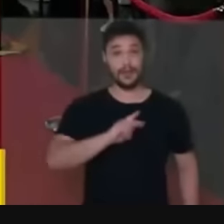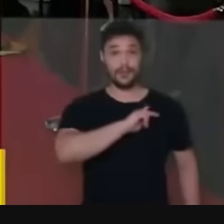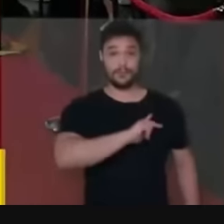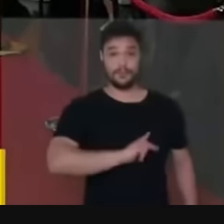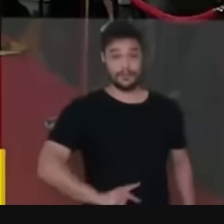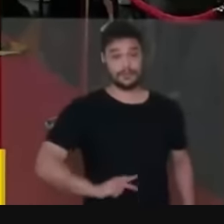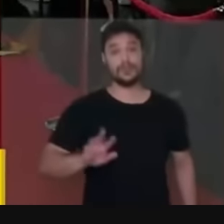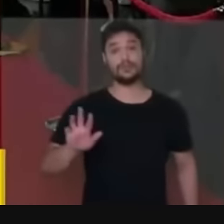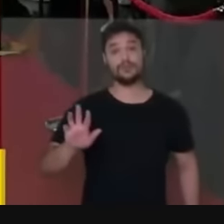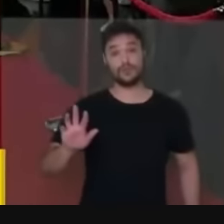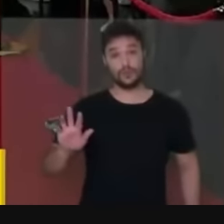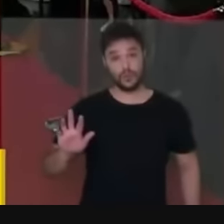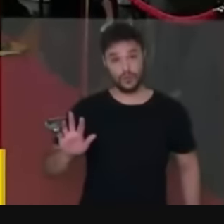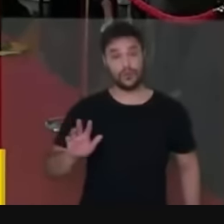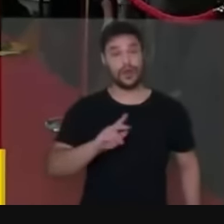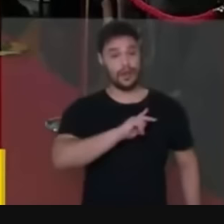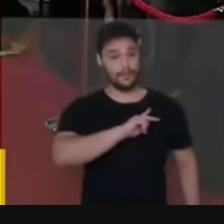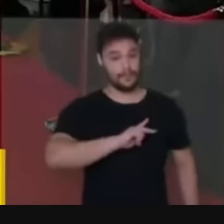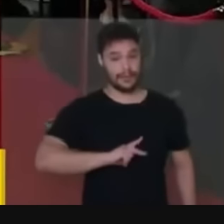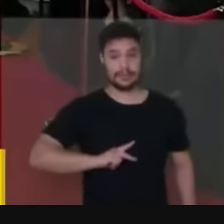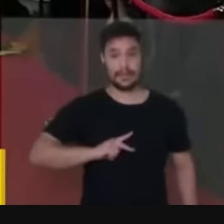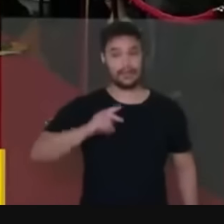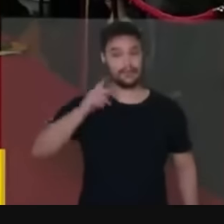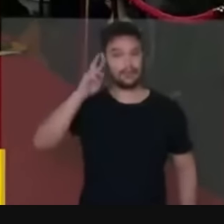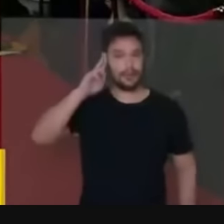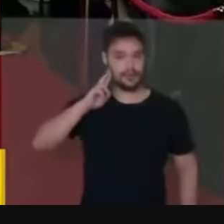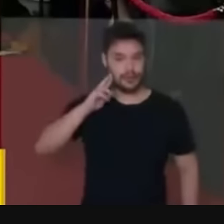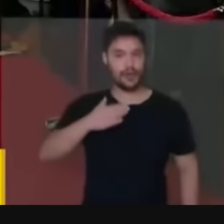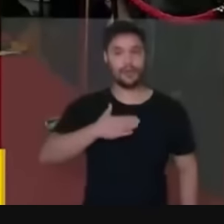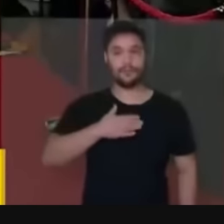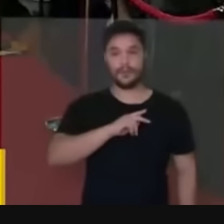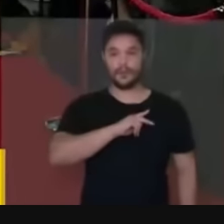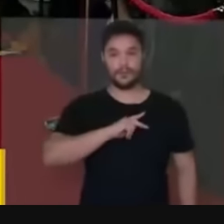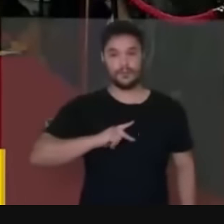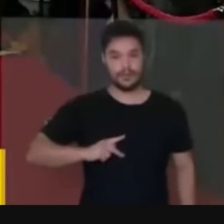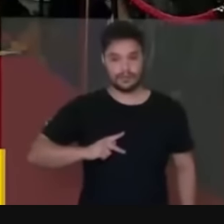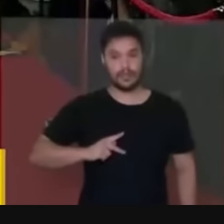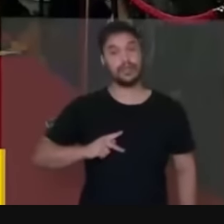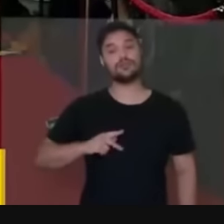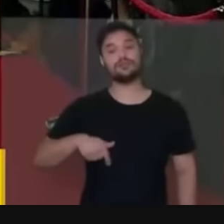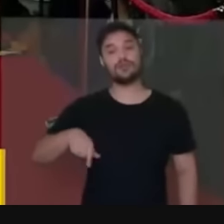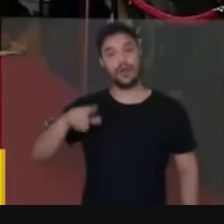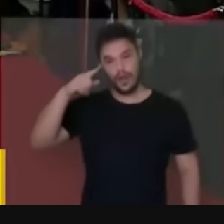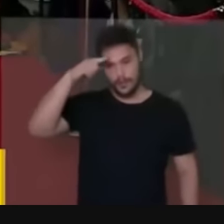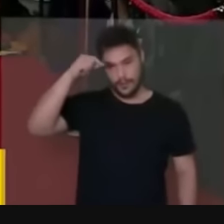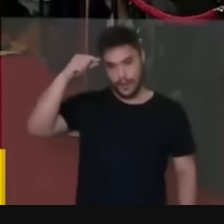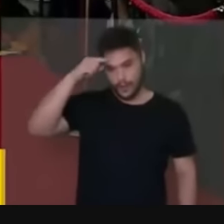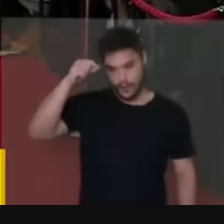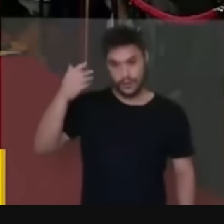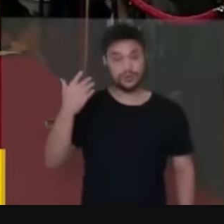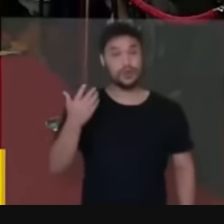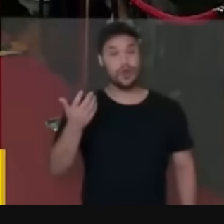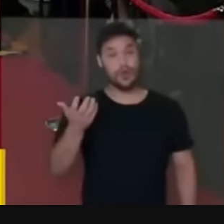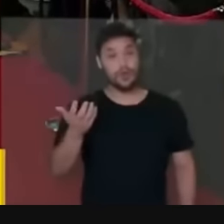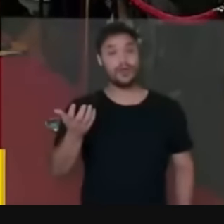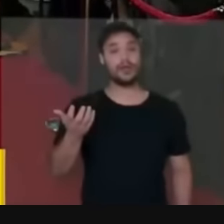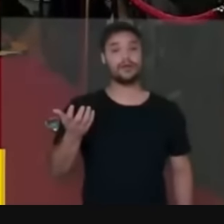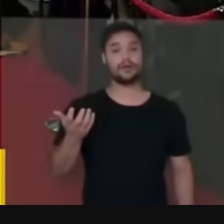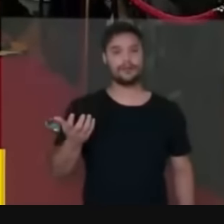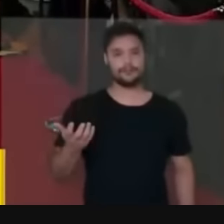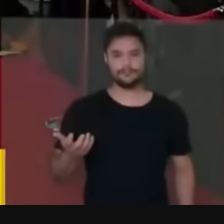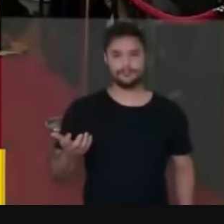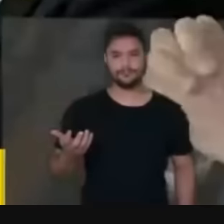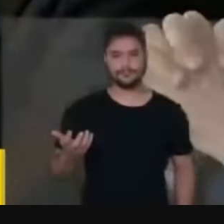Presidente Lula, presidente Pacheco, meu presidente Luiz Roberto Barroso, eu peço licença